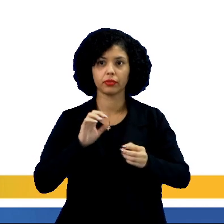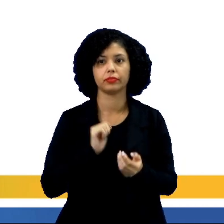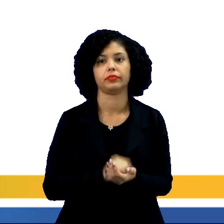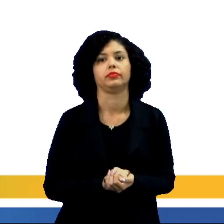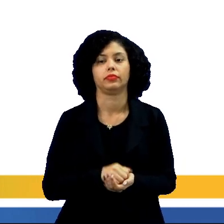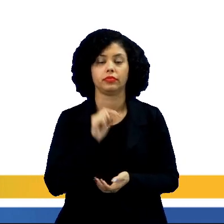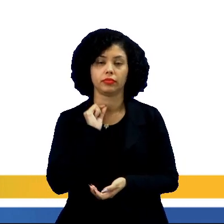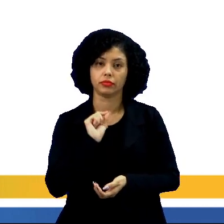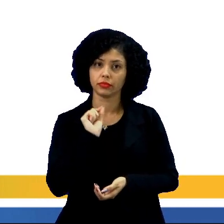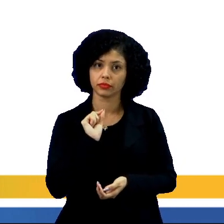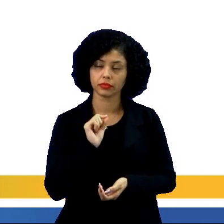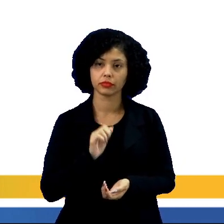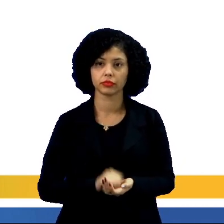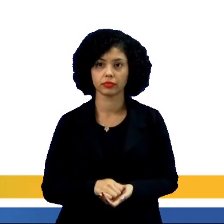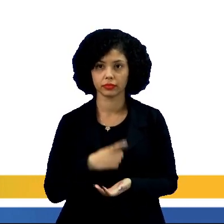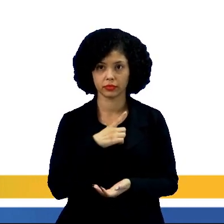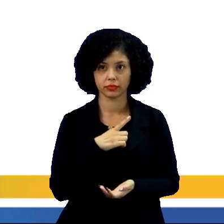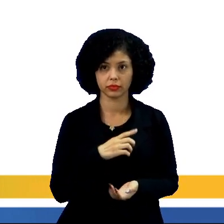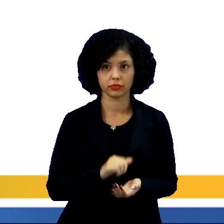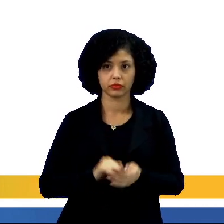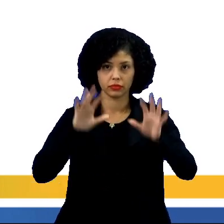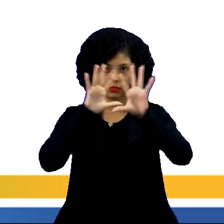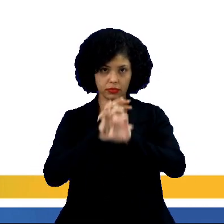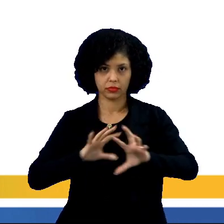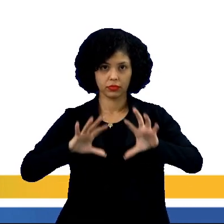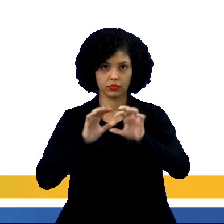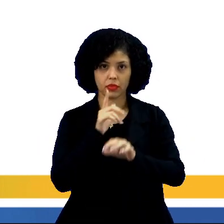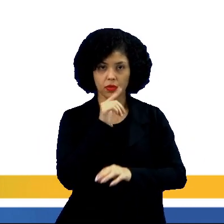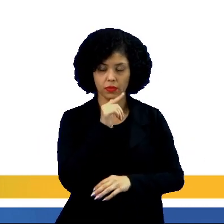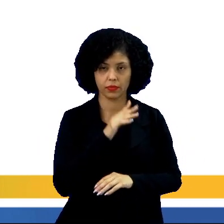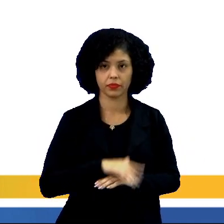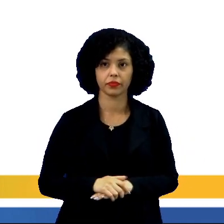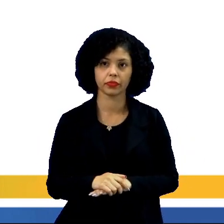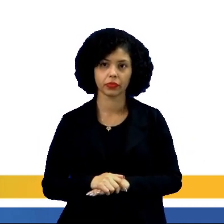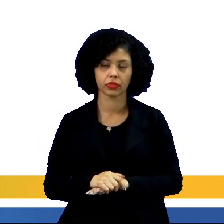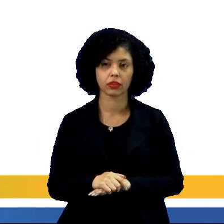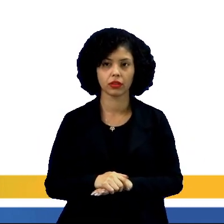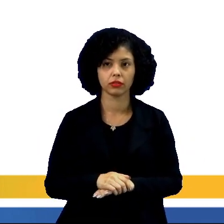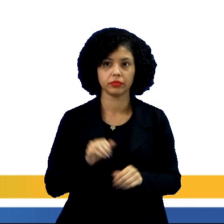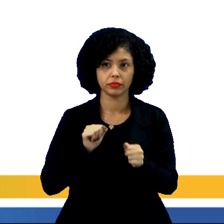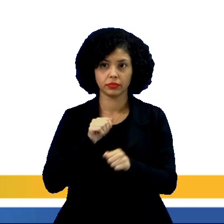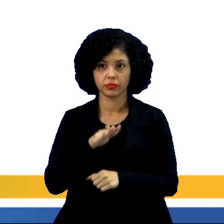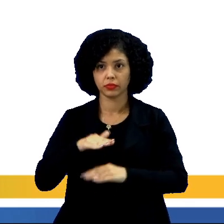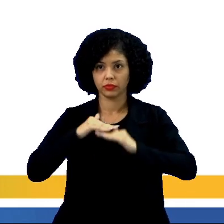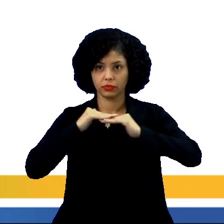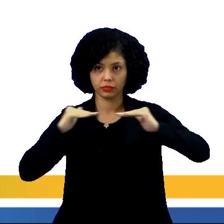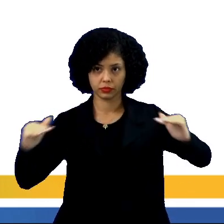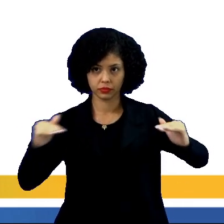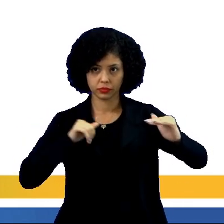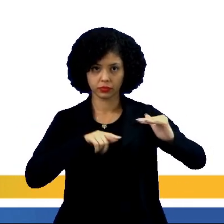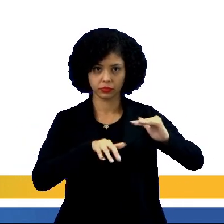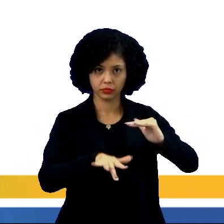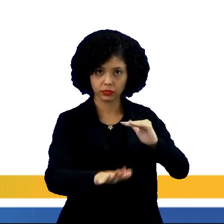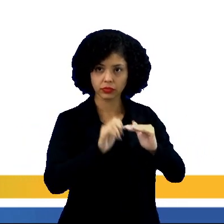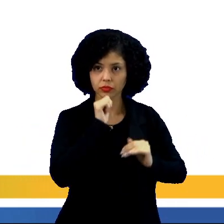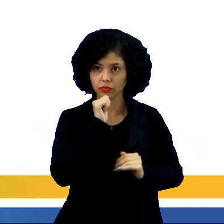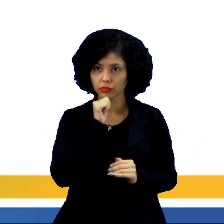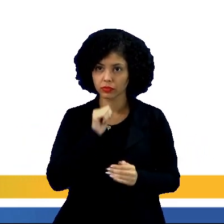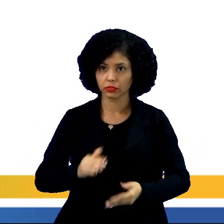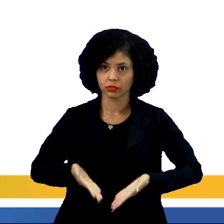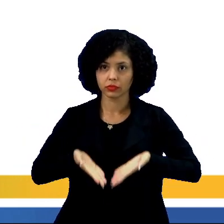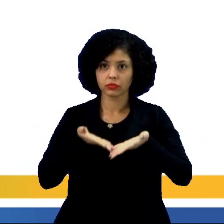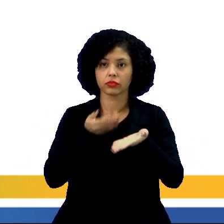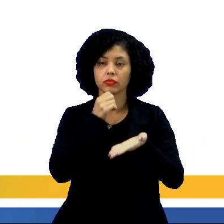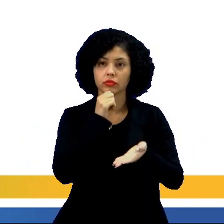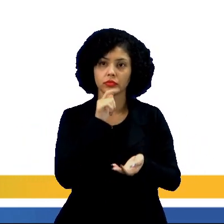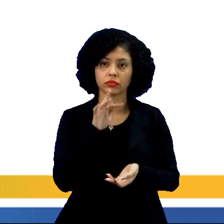condensação a gente tem o quê? Do gasoso para o líquido. O escoamento superficial, ele consiste no impulso